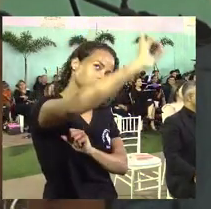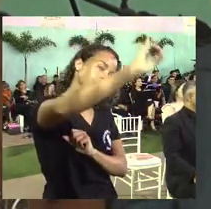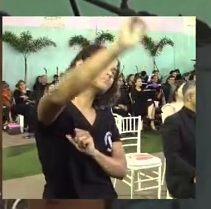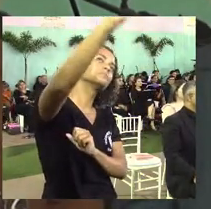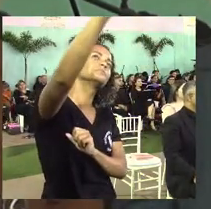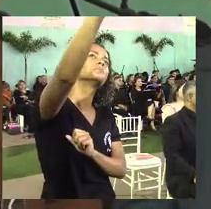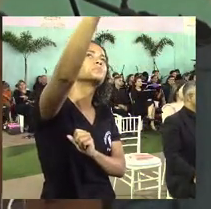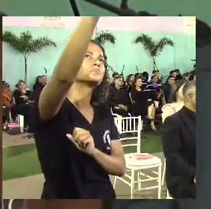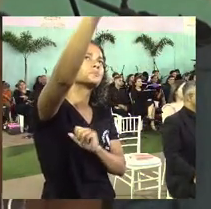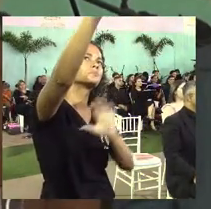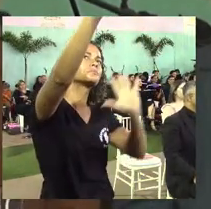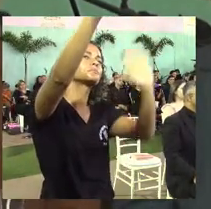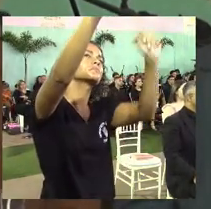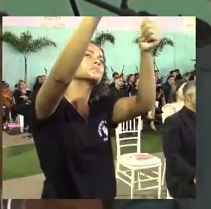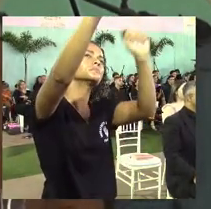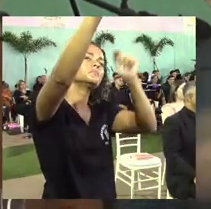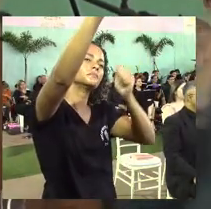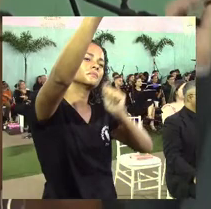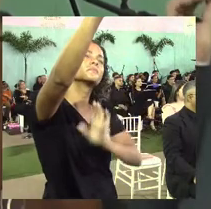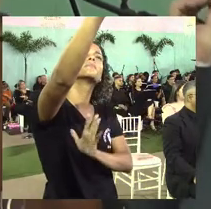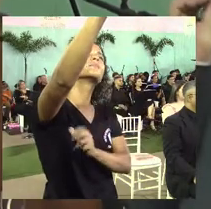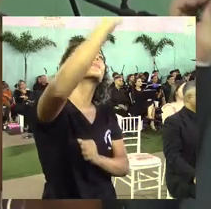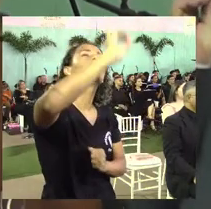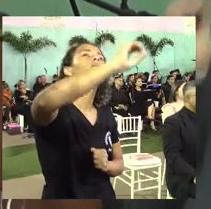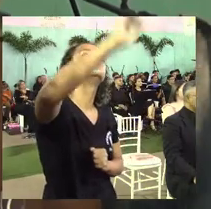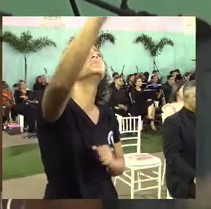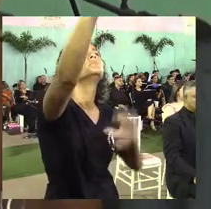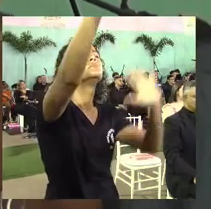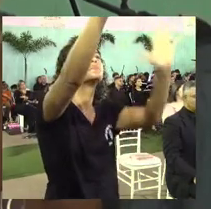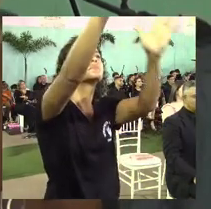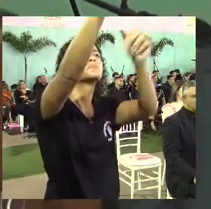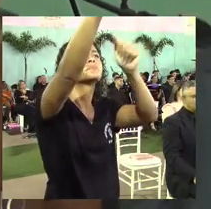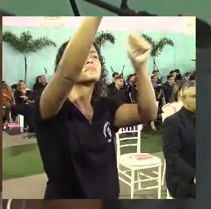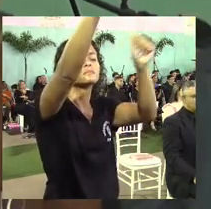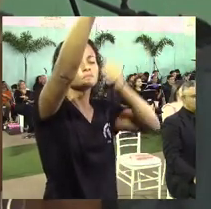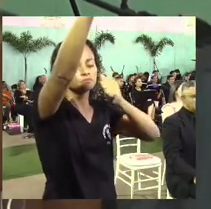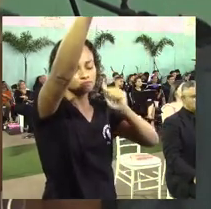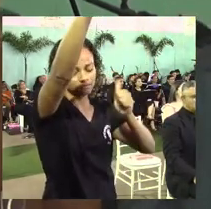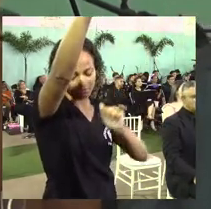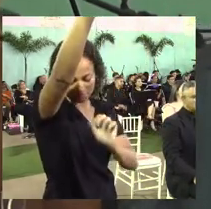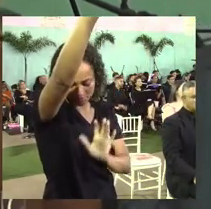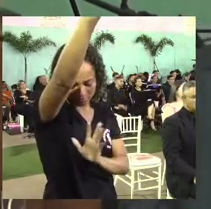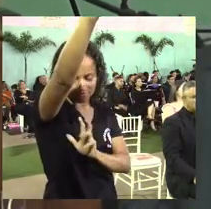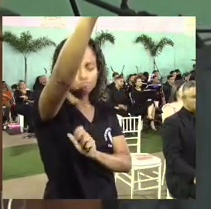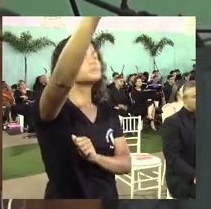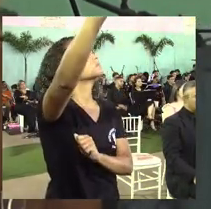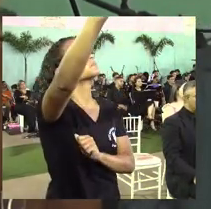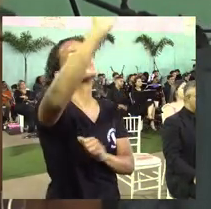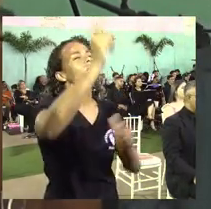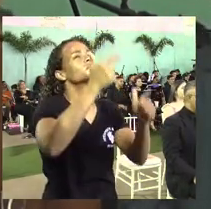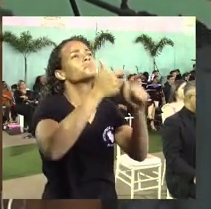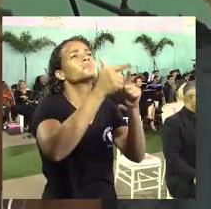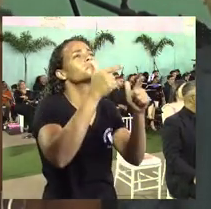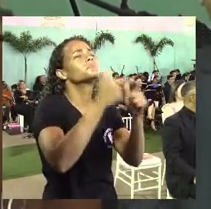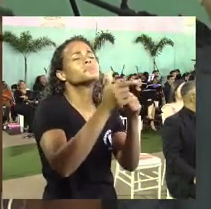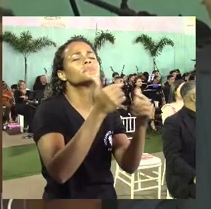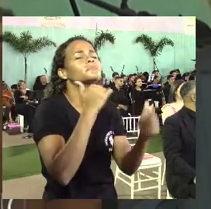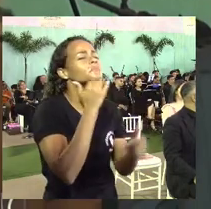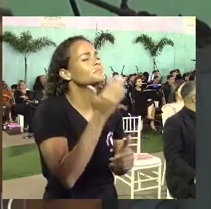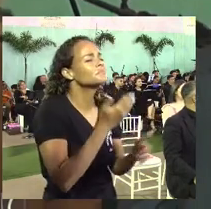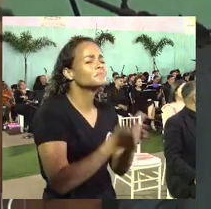te adorarei te adorarei e